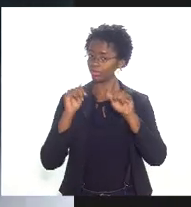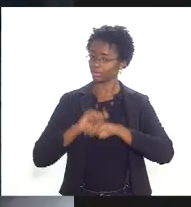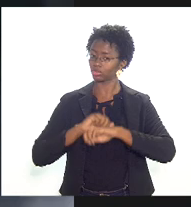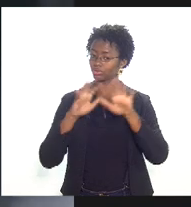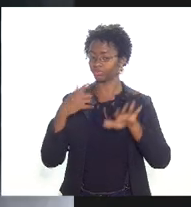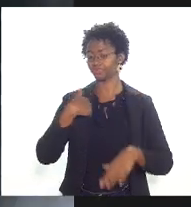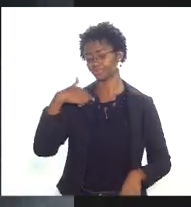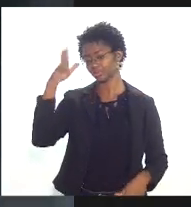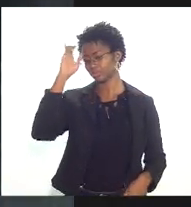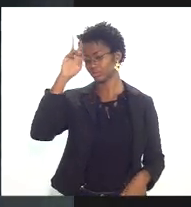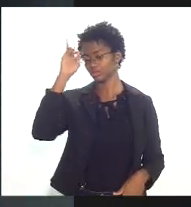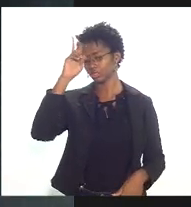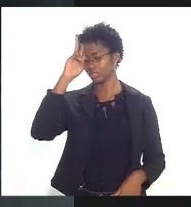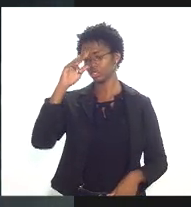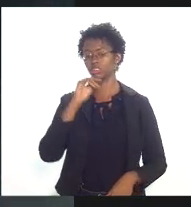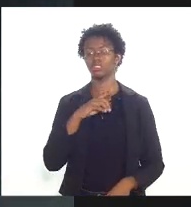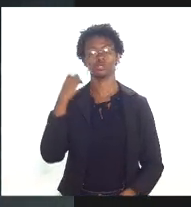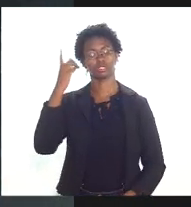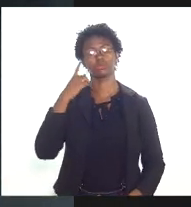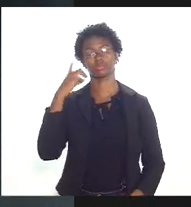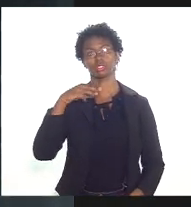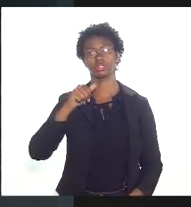10 dias